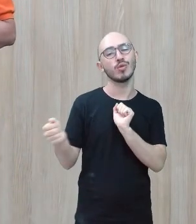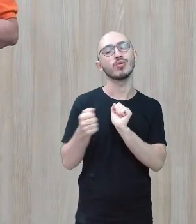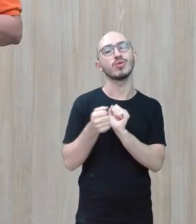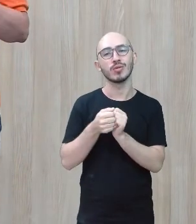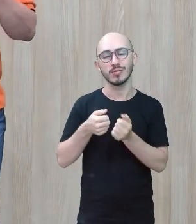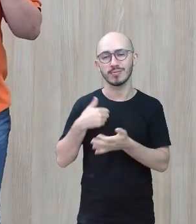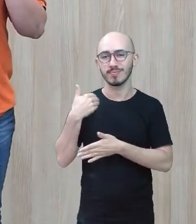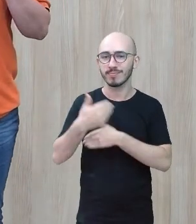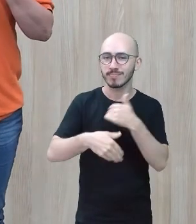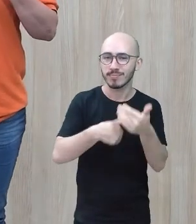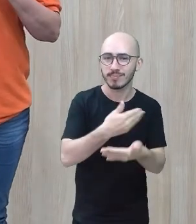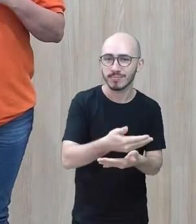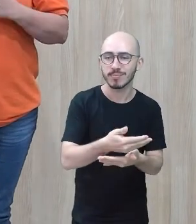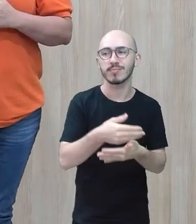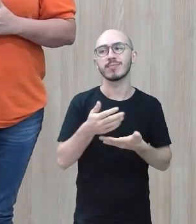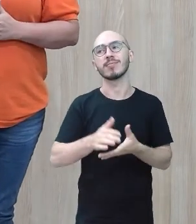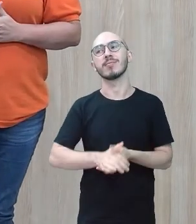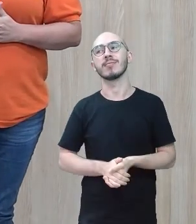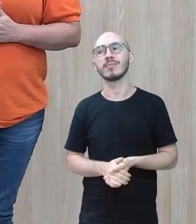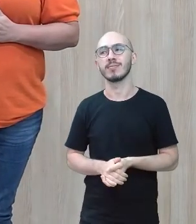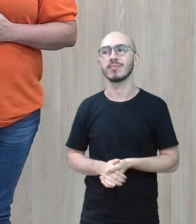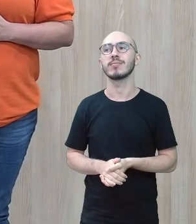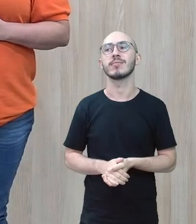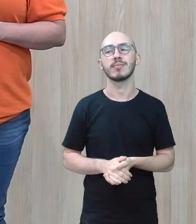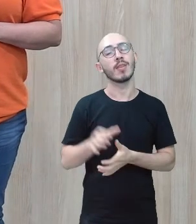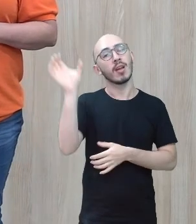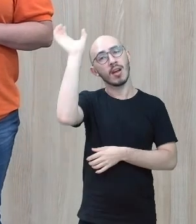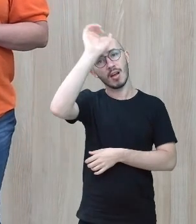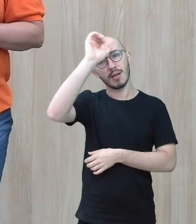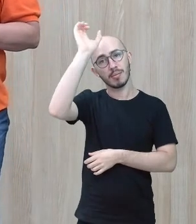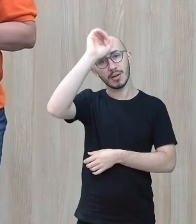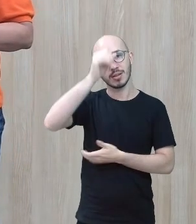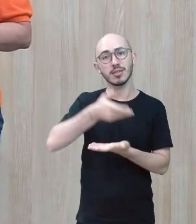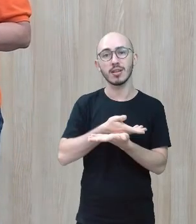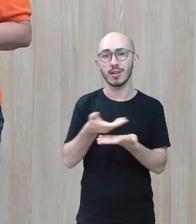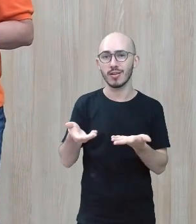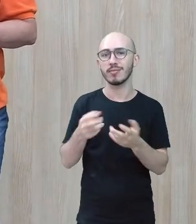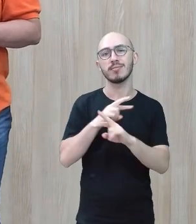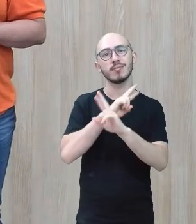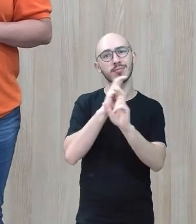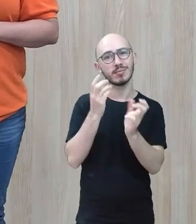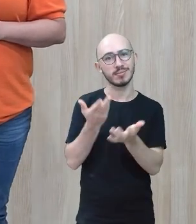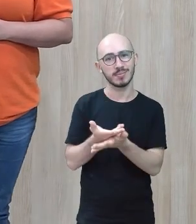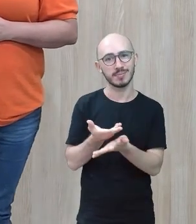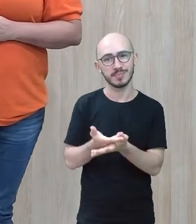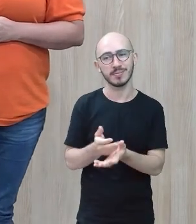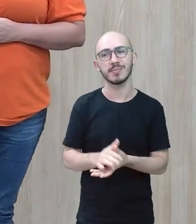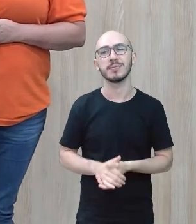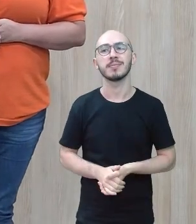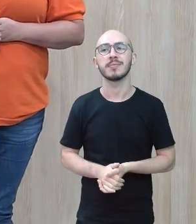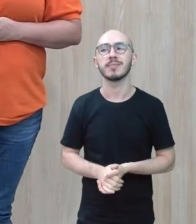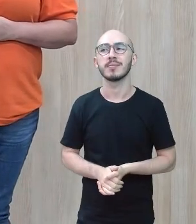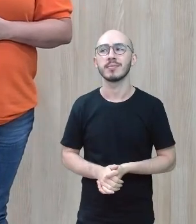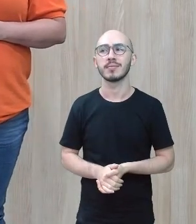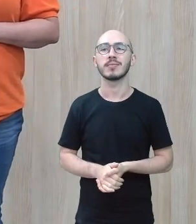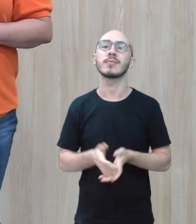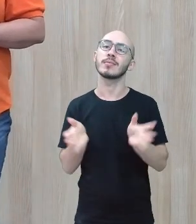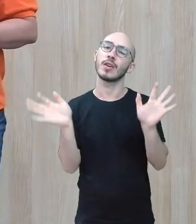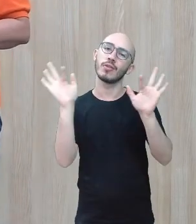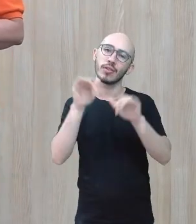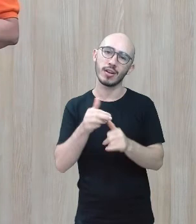juntos nesse desenvolvimento deste aprendizado deste conteúdo, ok? Então,